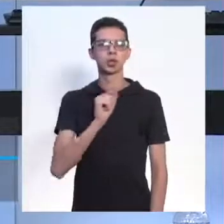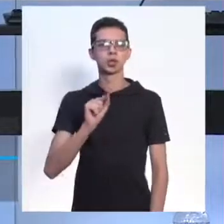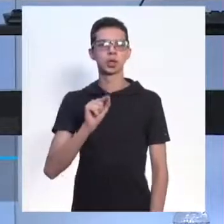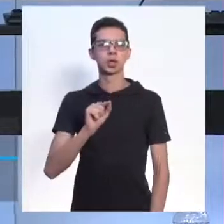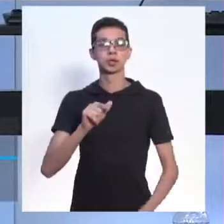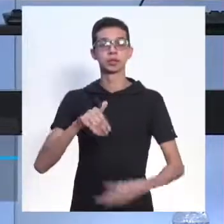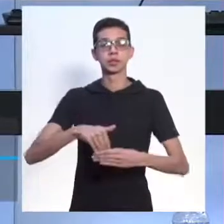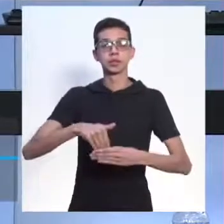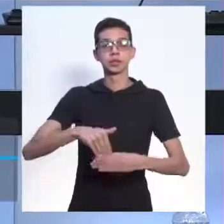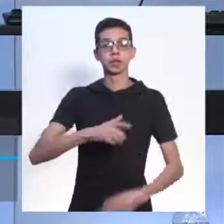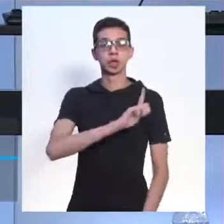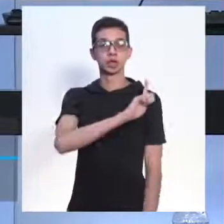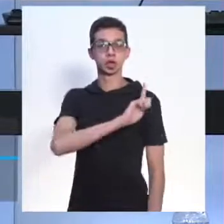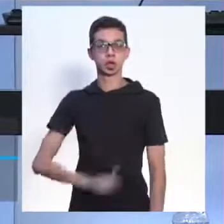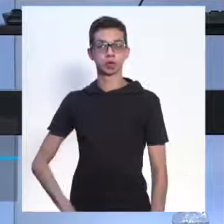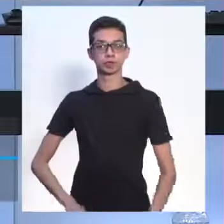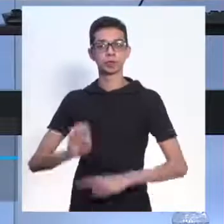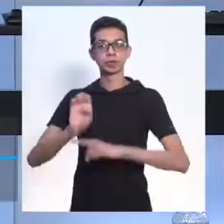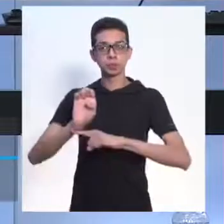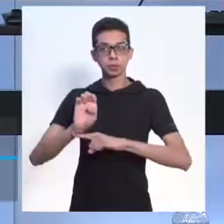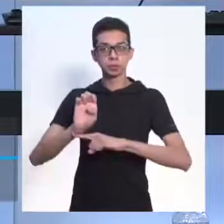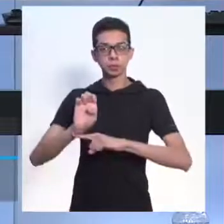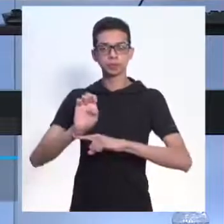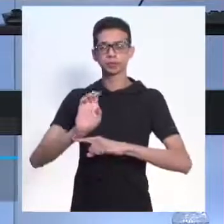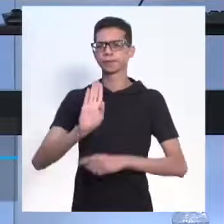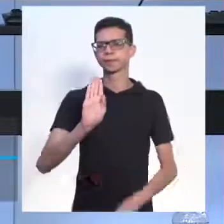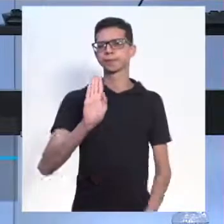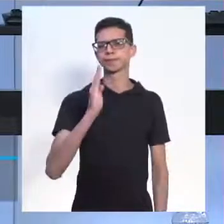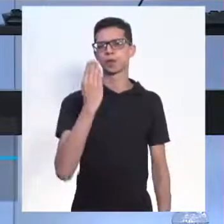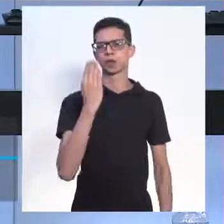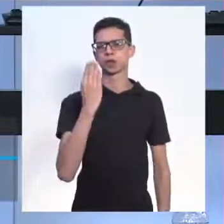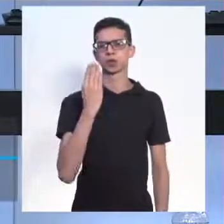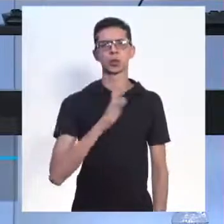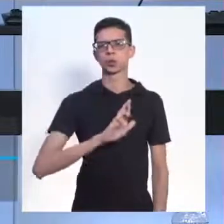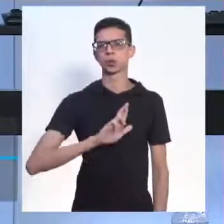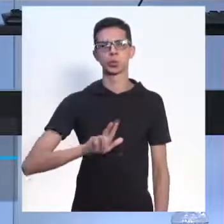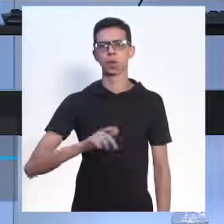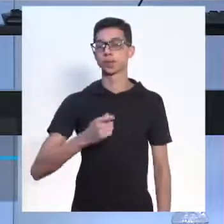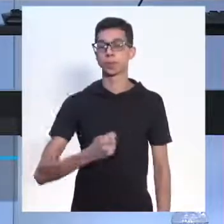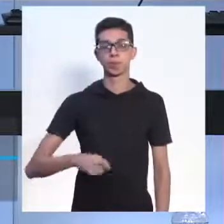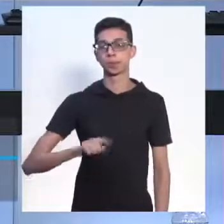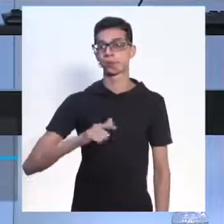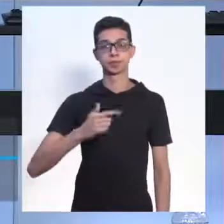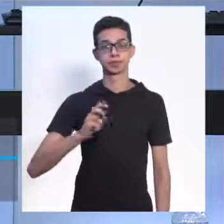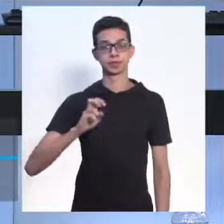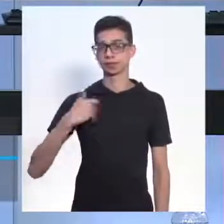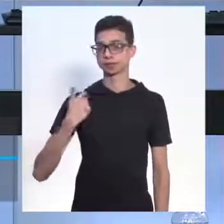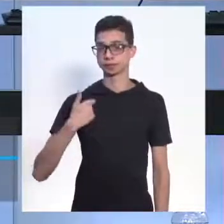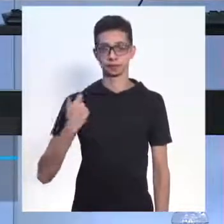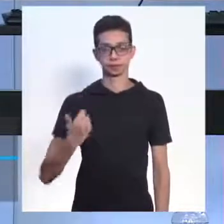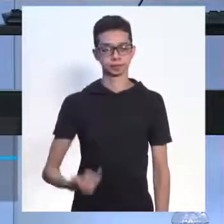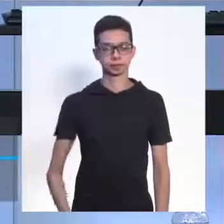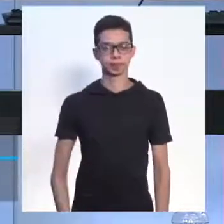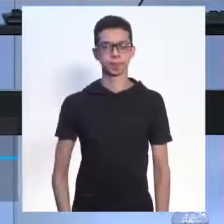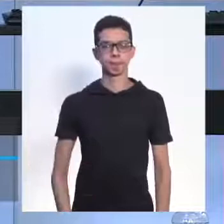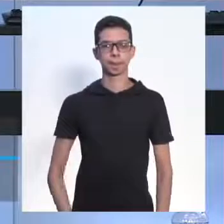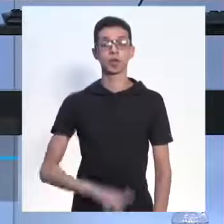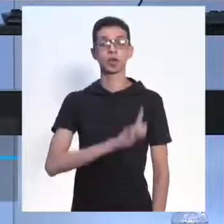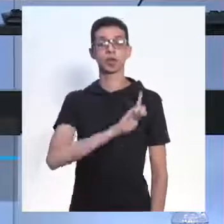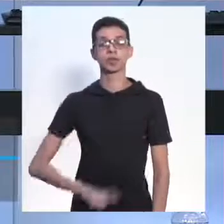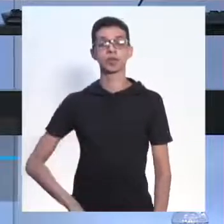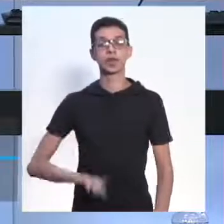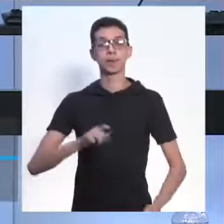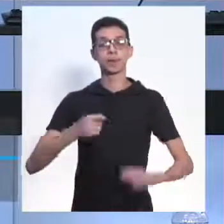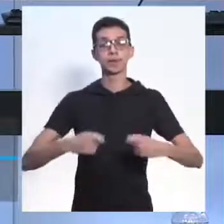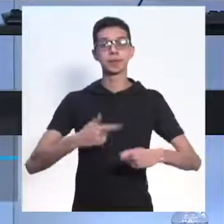de governador do Estado falso gente não é preciso para Governador você